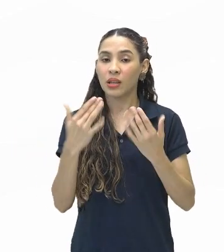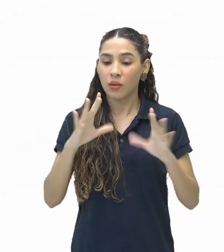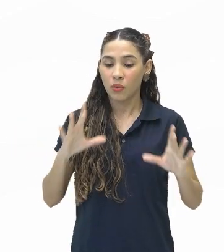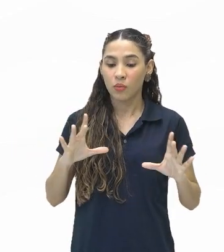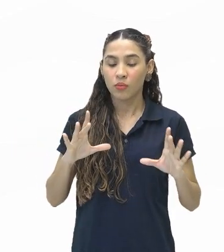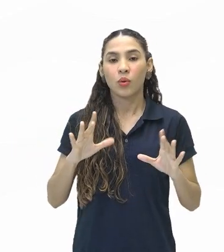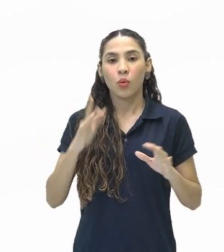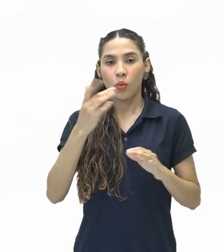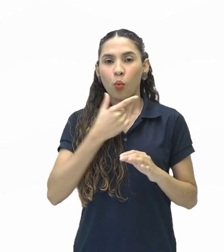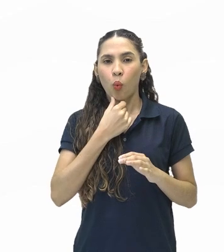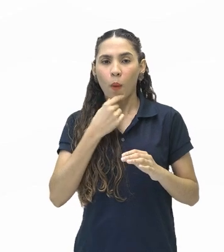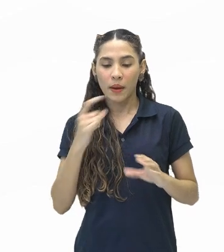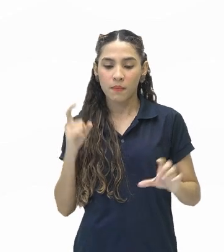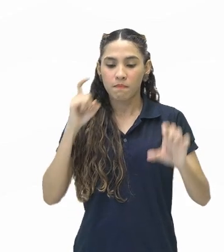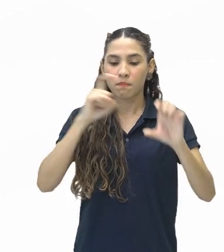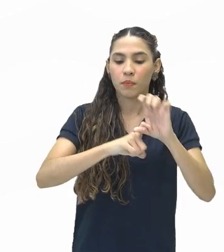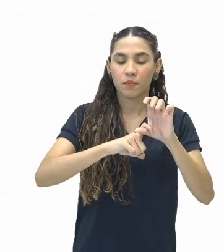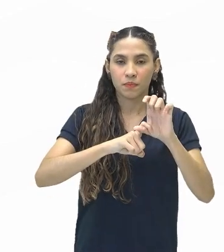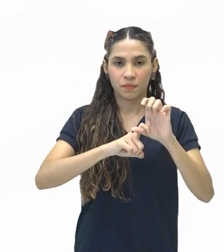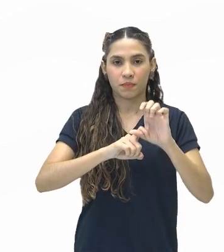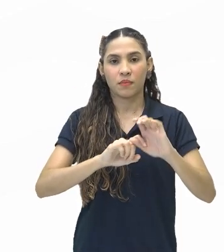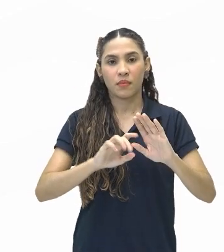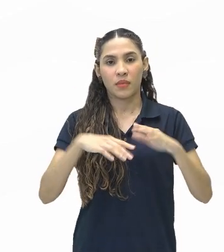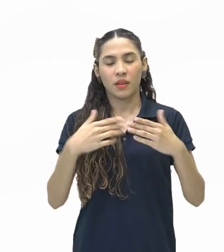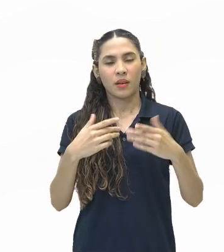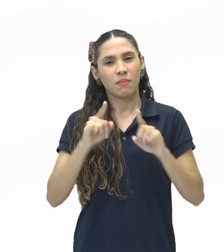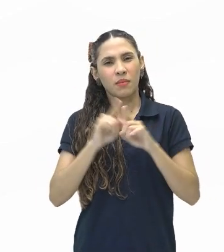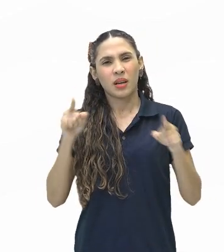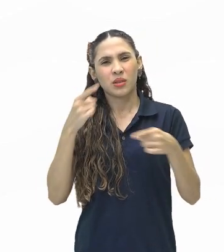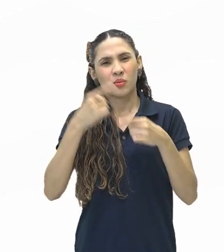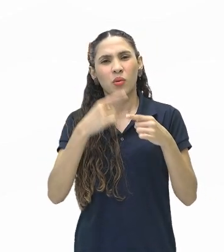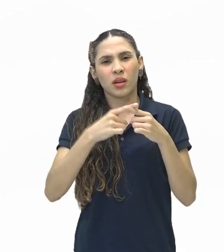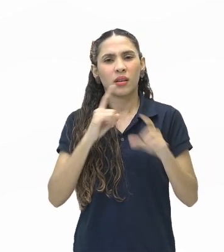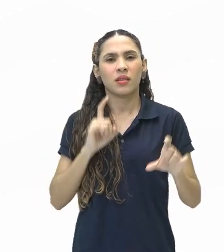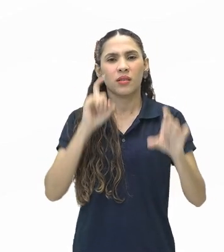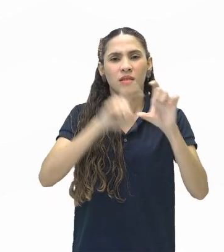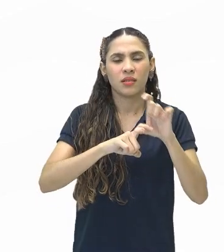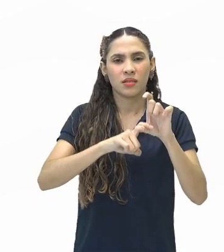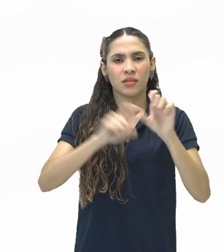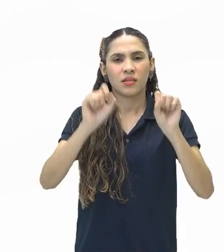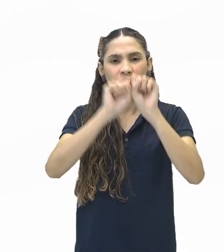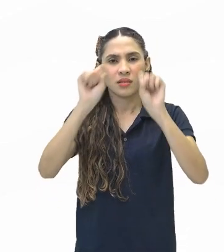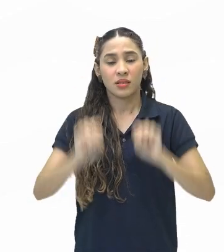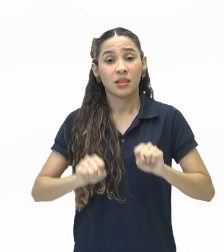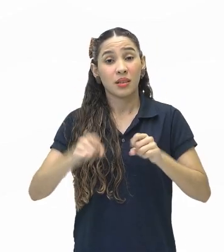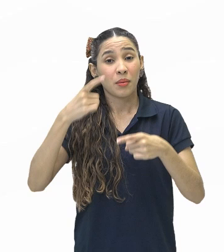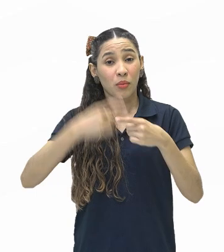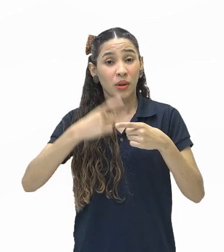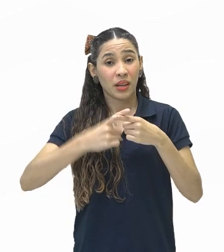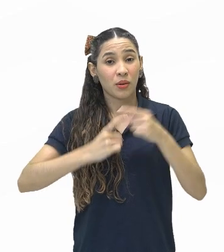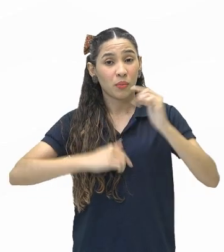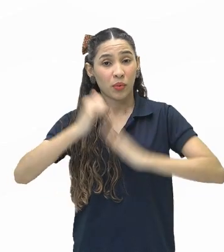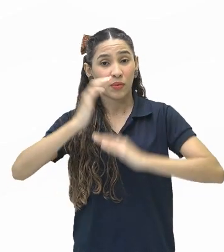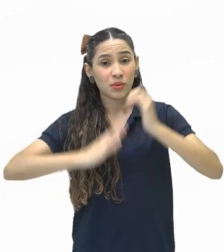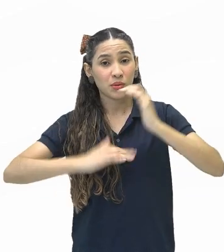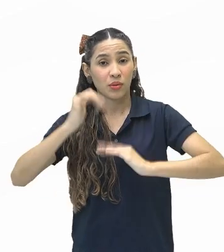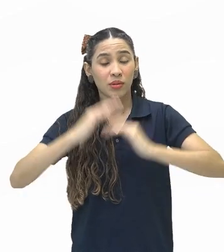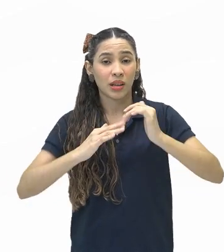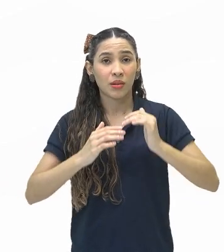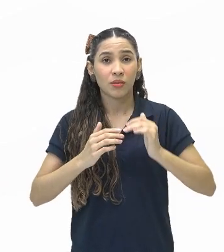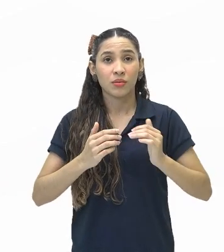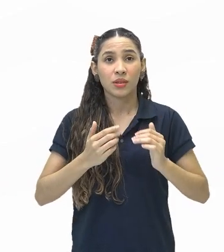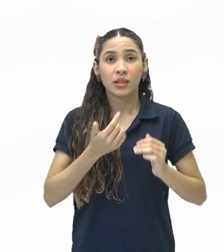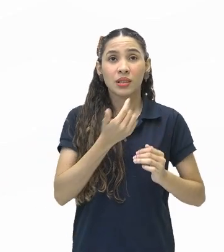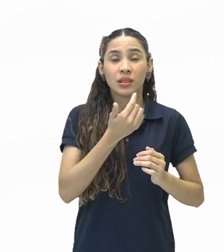do trabalho. E por que ocorre essa alienação nesse sistema? Porque o trabalhador, ele não